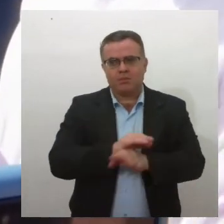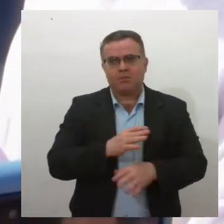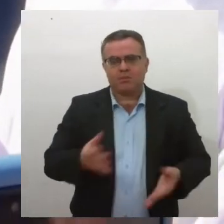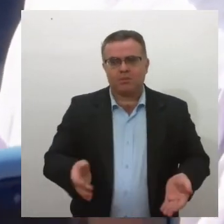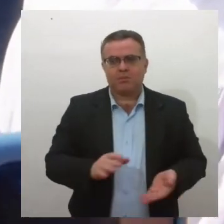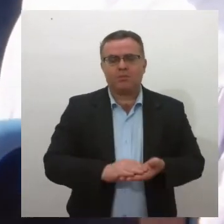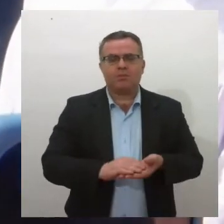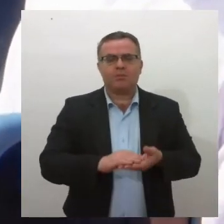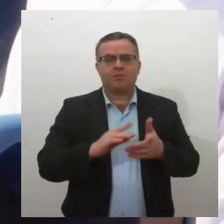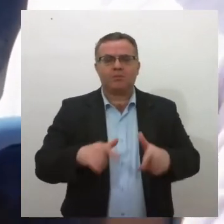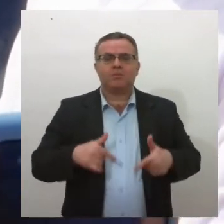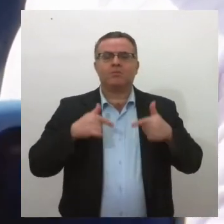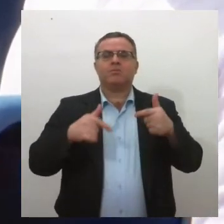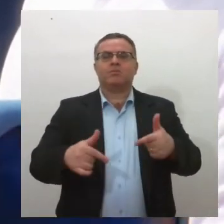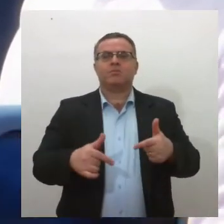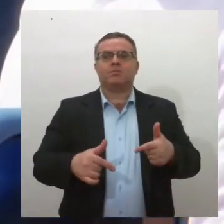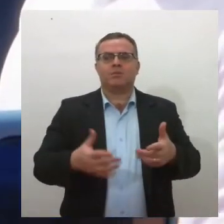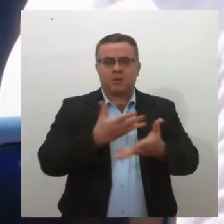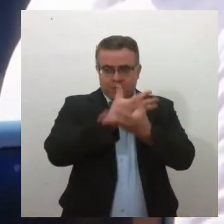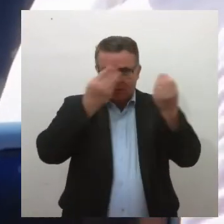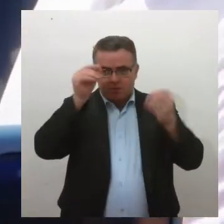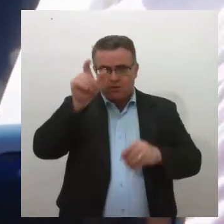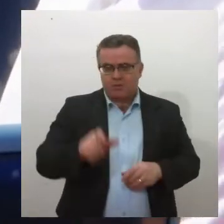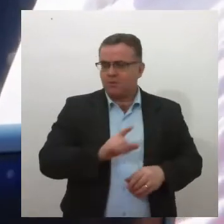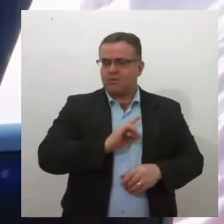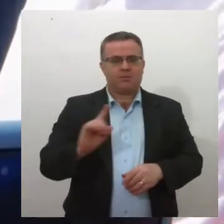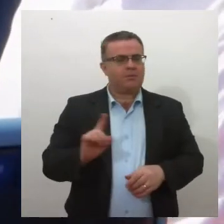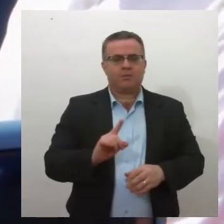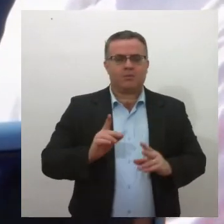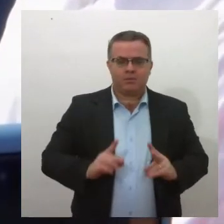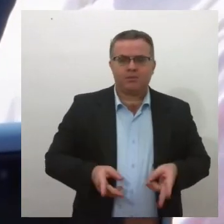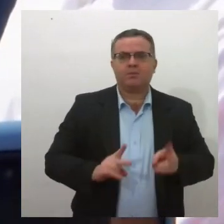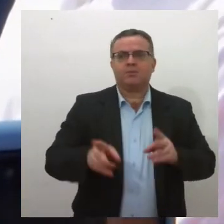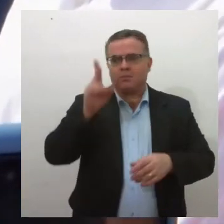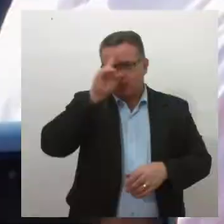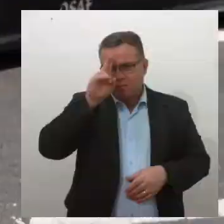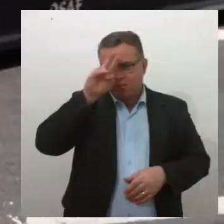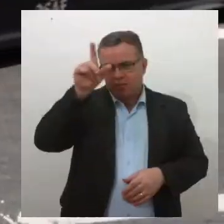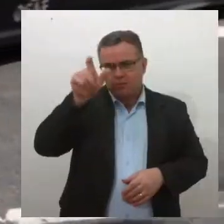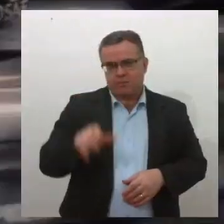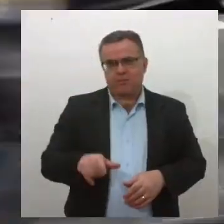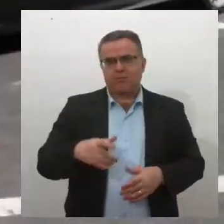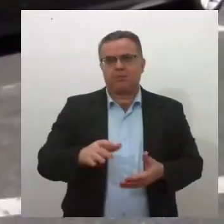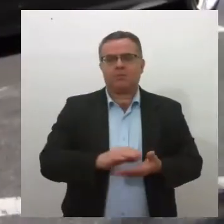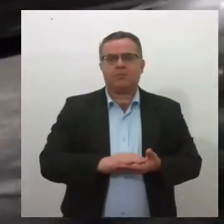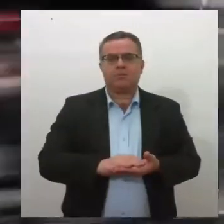com que a história dele não se apague e permaneça na história do Clube Esportivo Sergipe.